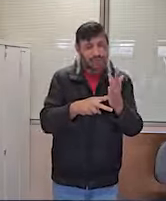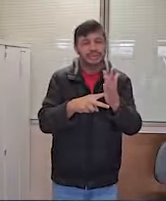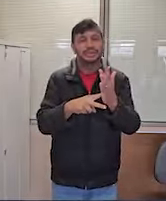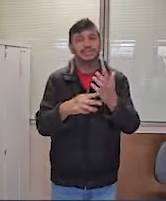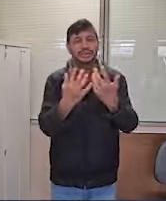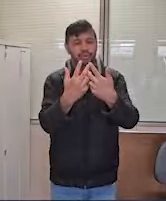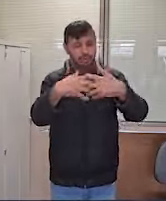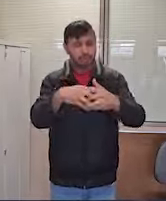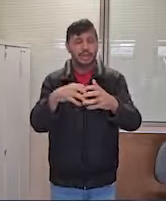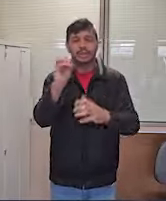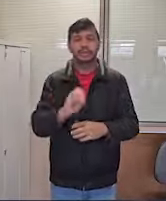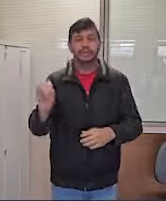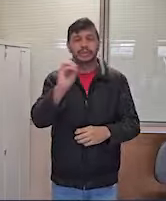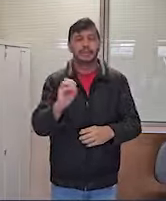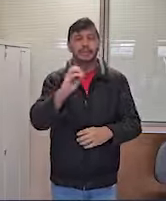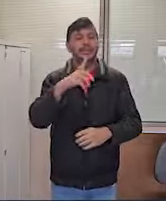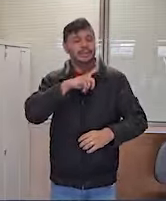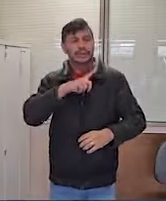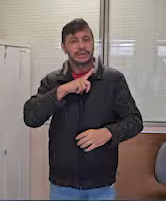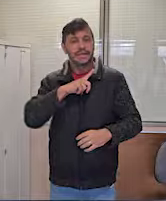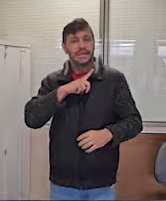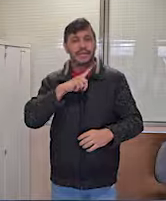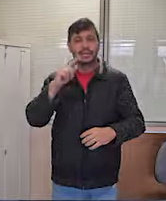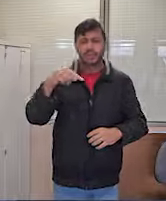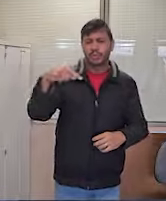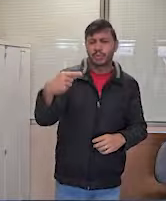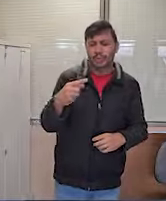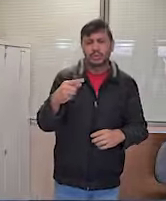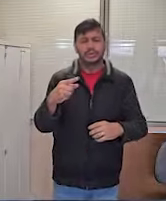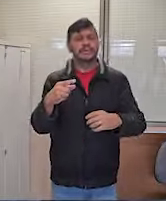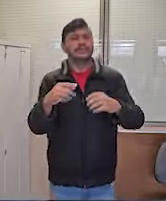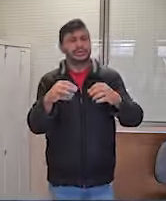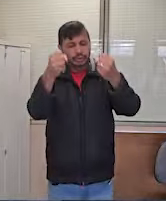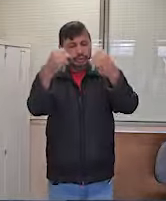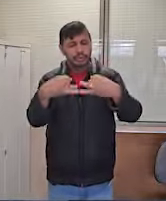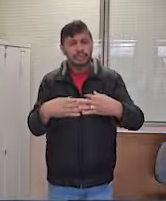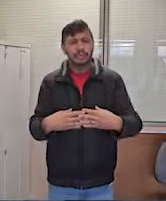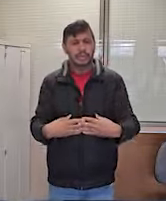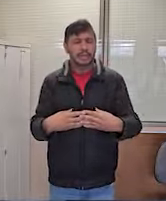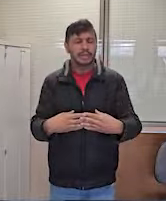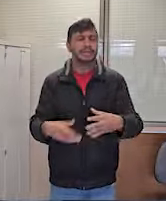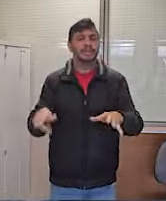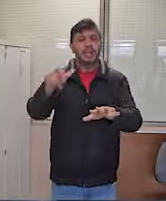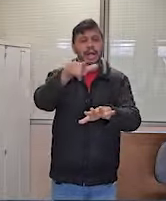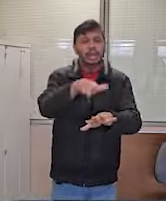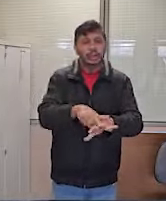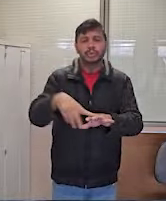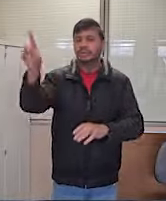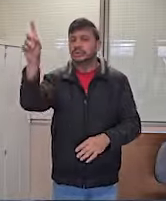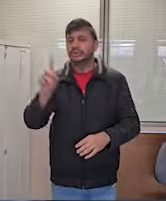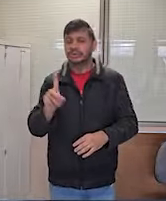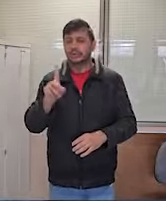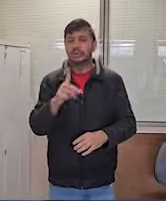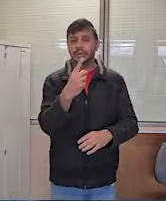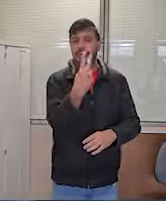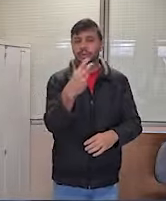e nem de mim, é do sindicato. E tem um outro pedacinho, que esse é mais rápido, que é mais curto, que é o da ação de inclusão.